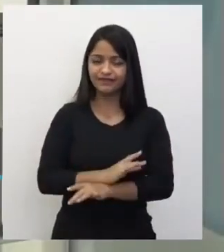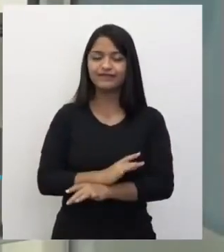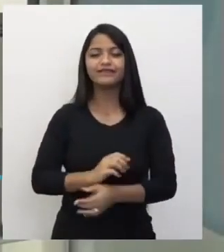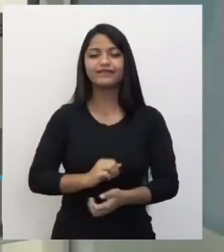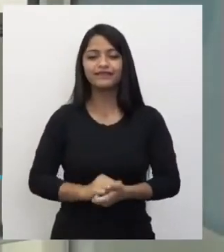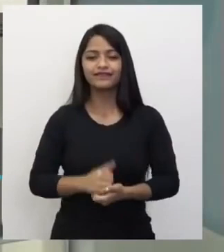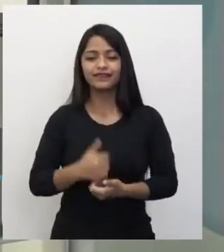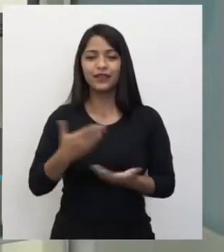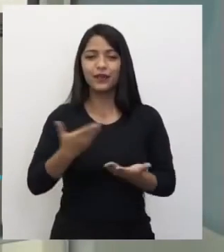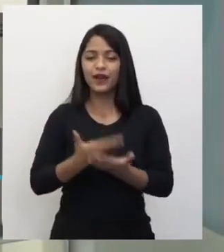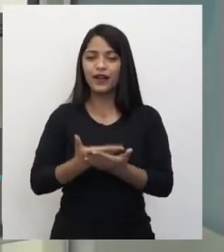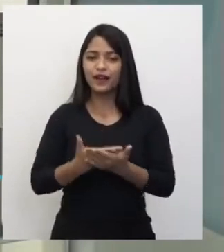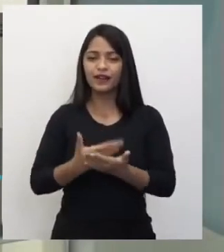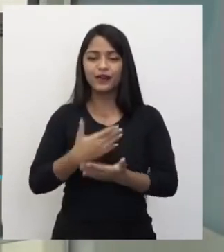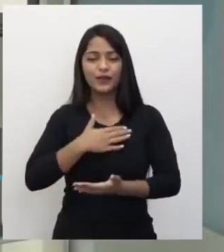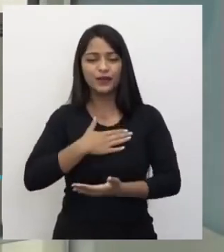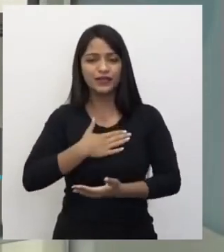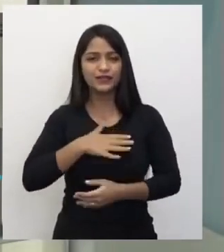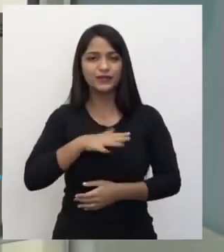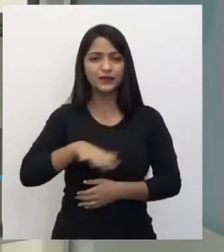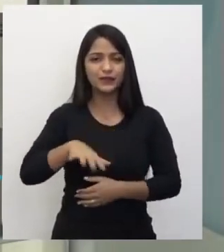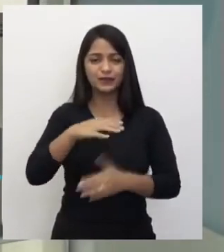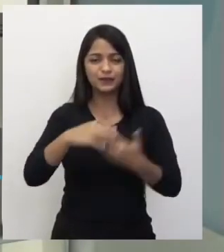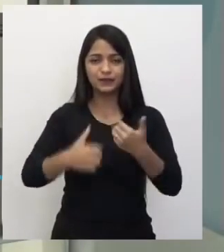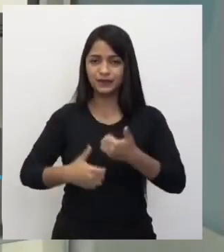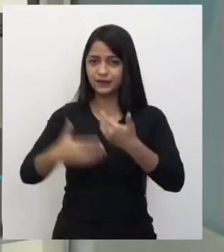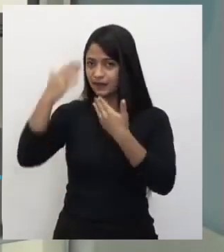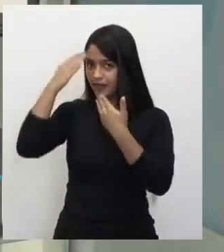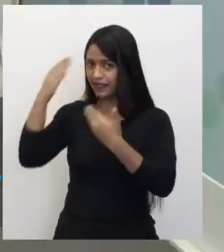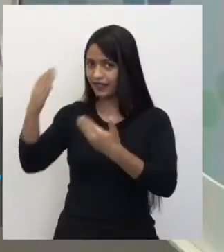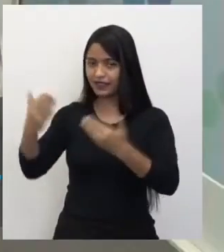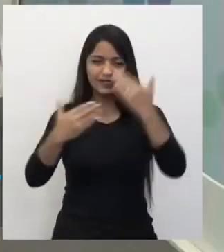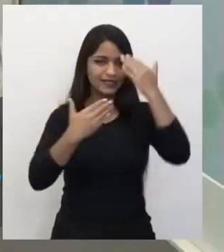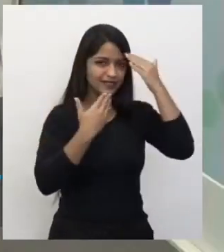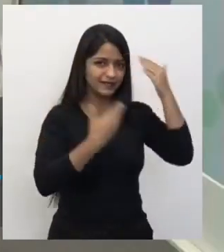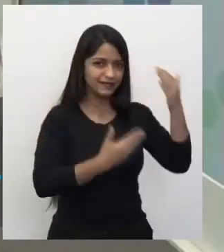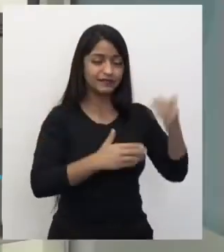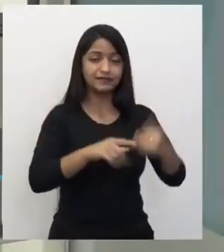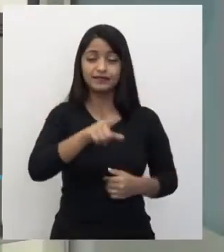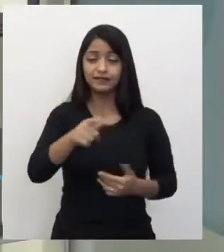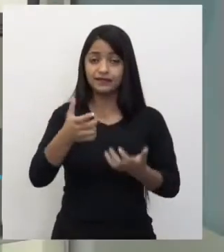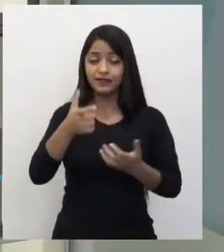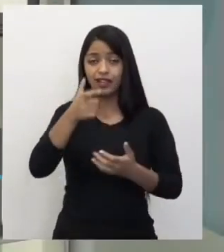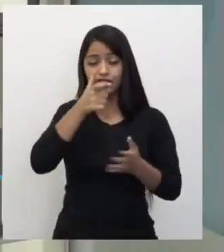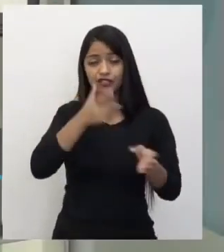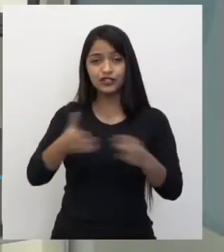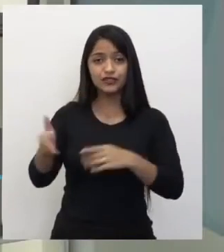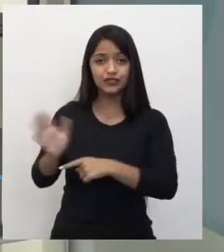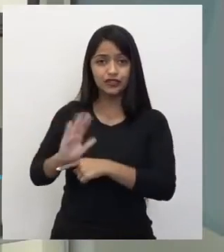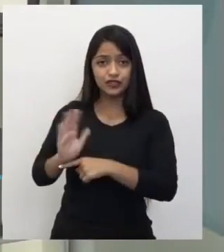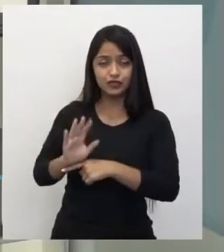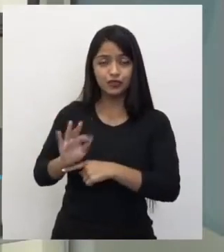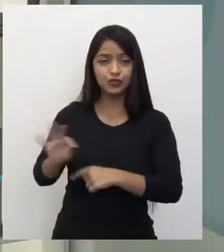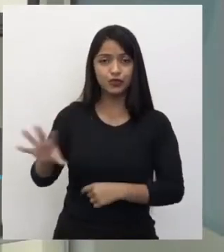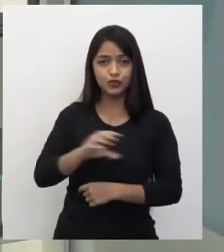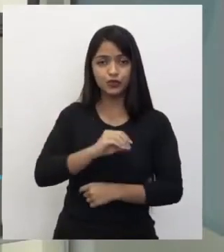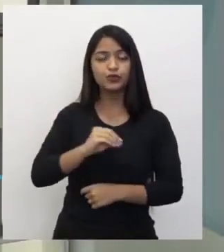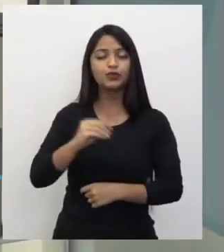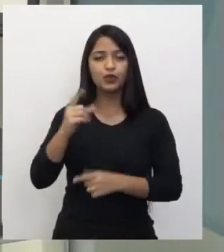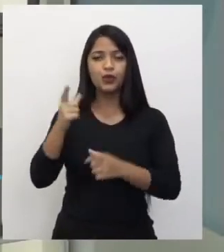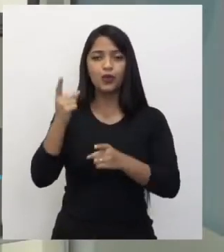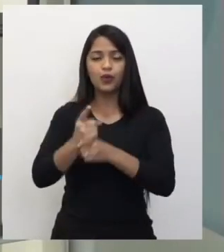Gostei muito da nossa aula, da participação de todos. Muito obrigada, Andréia. Obrigada, Dani. Quem quiser assistir o vídeo também na íntegra, tá lá no PPT,